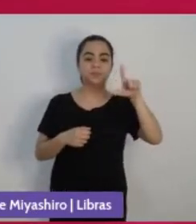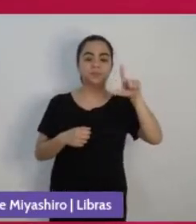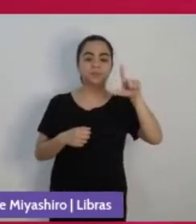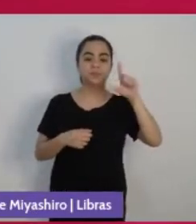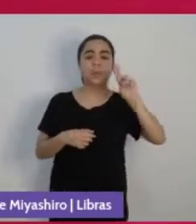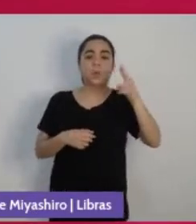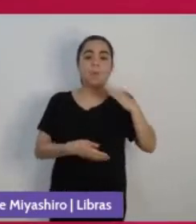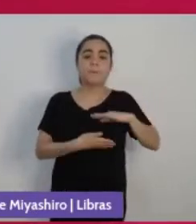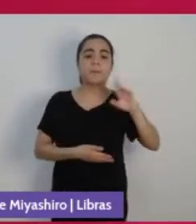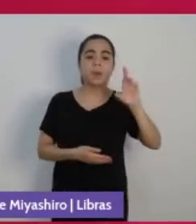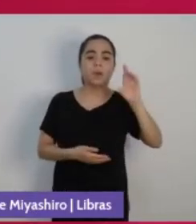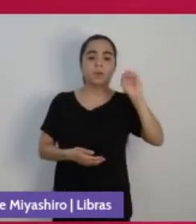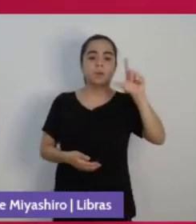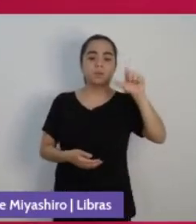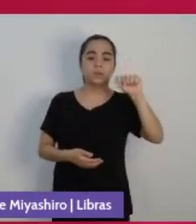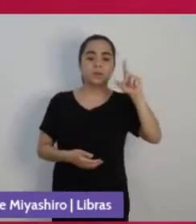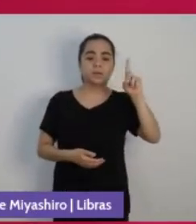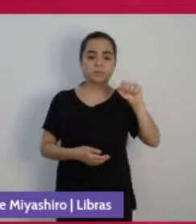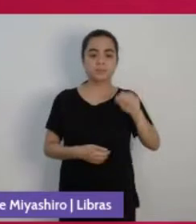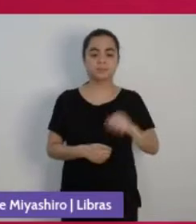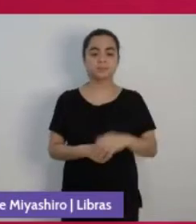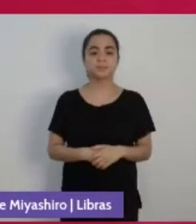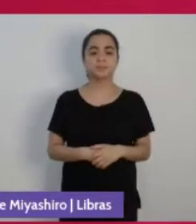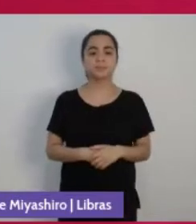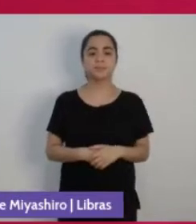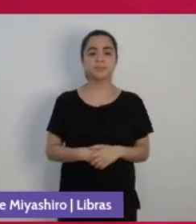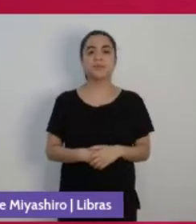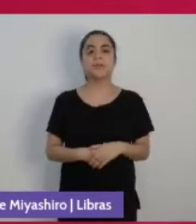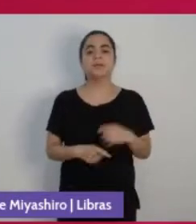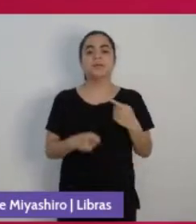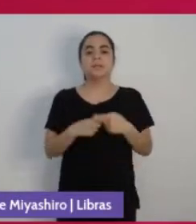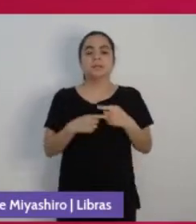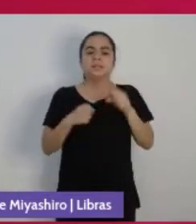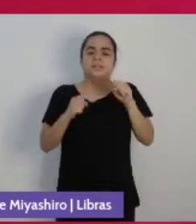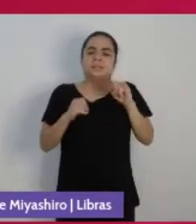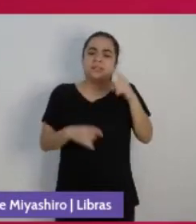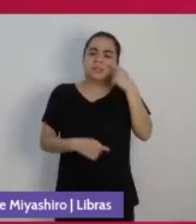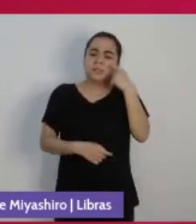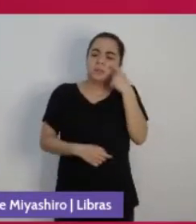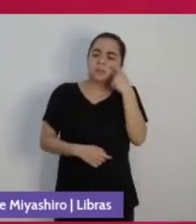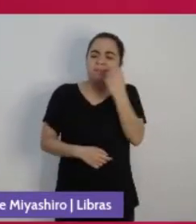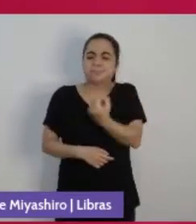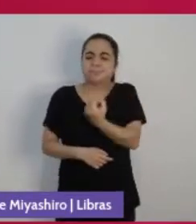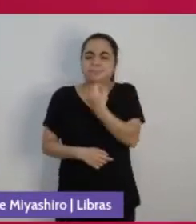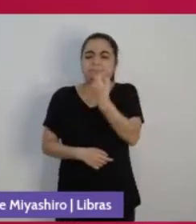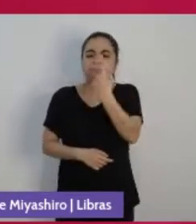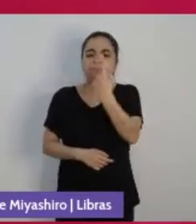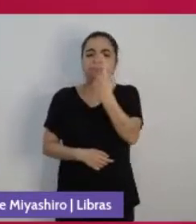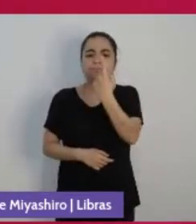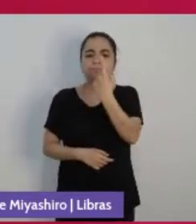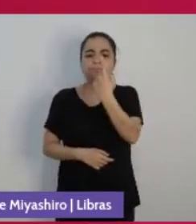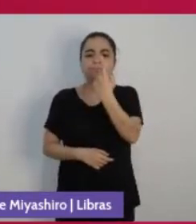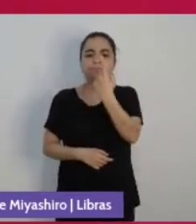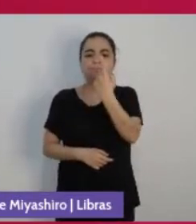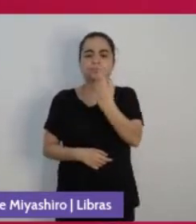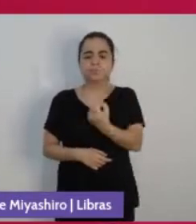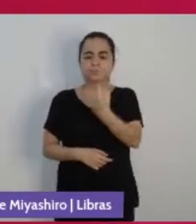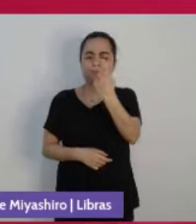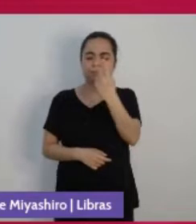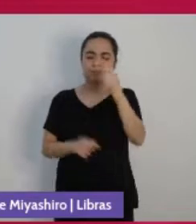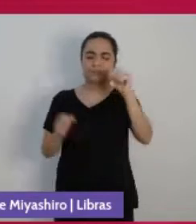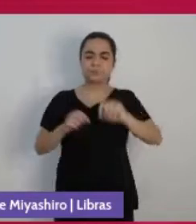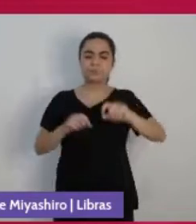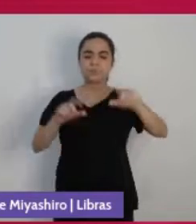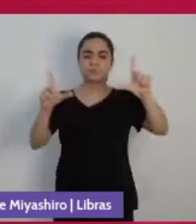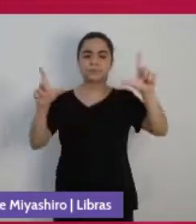Quando? Quando há suspeita, quando eu suspeito que aquela imagem